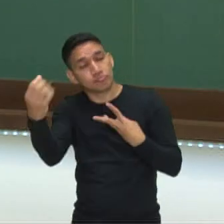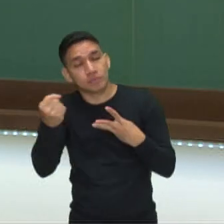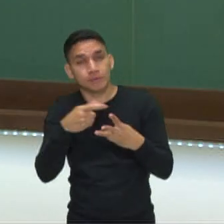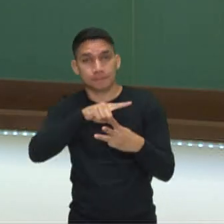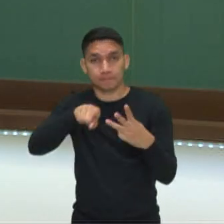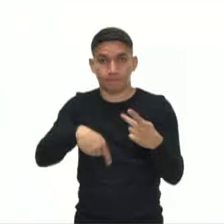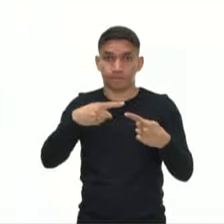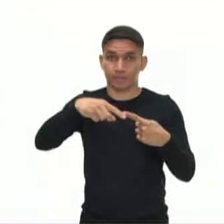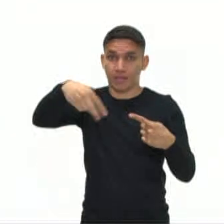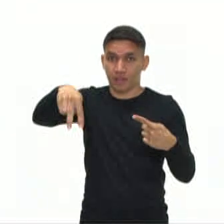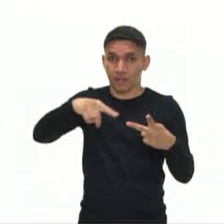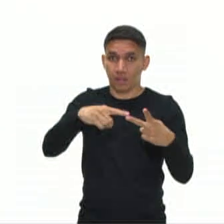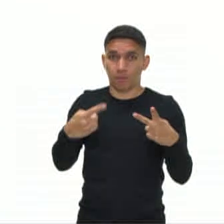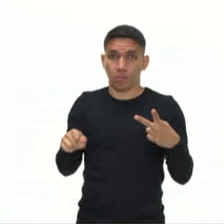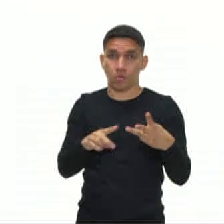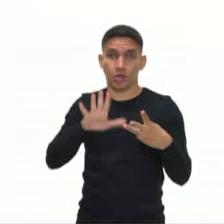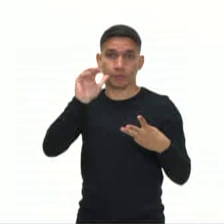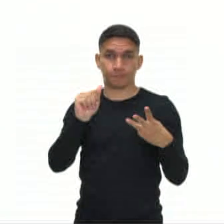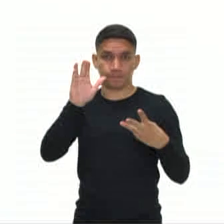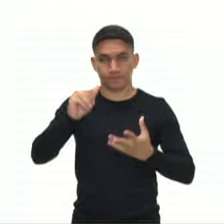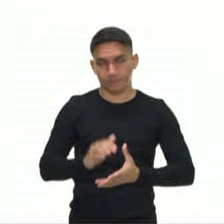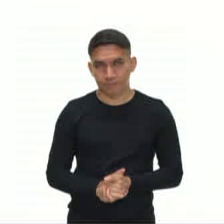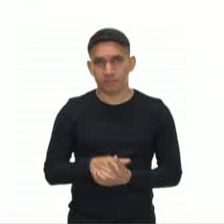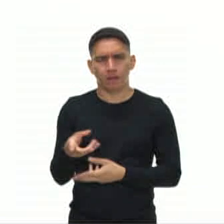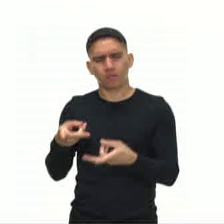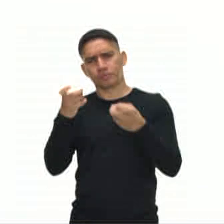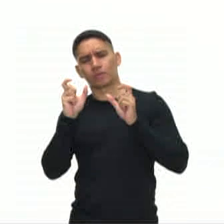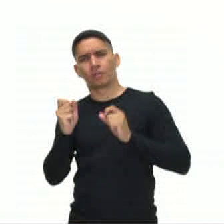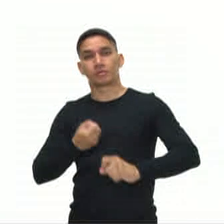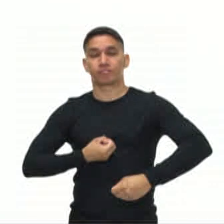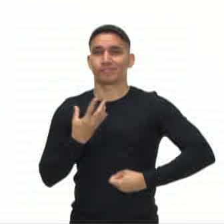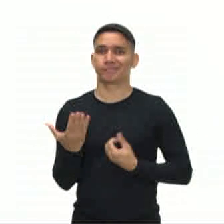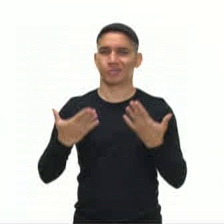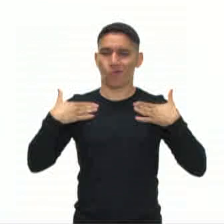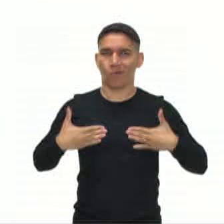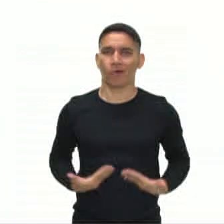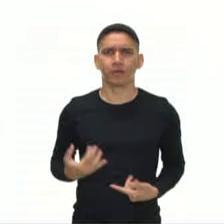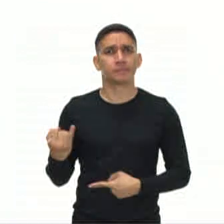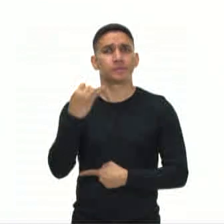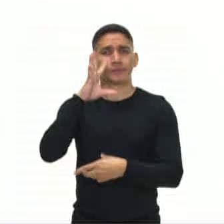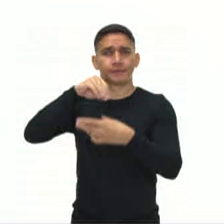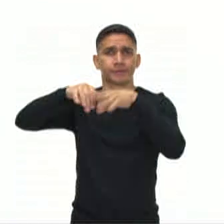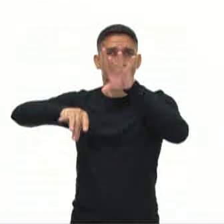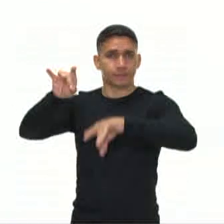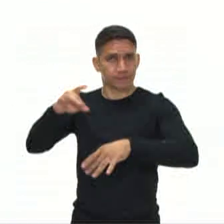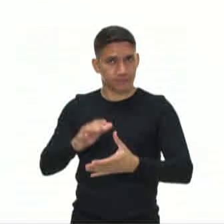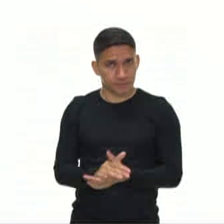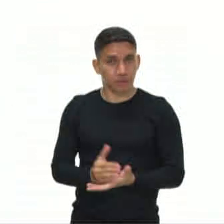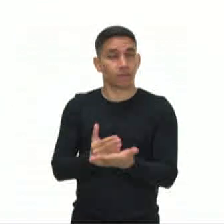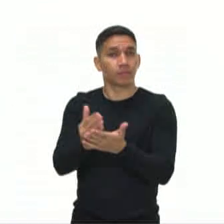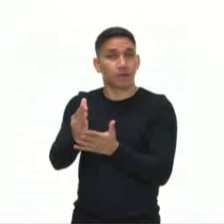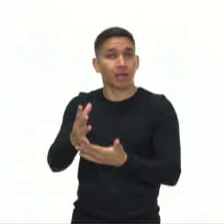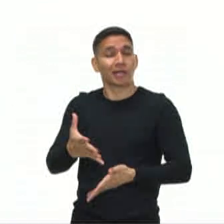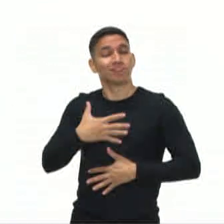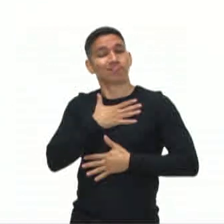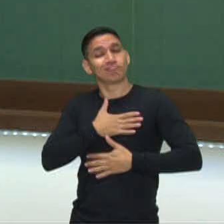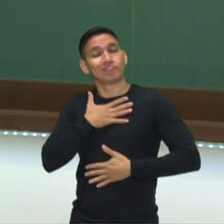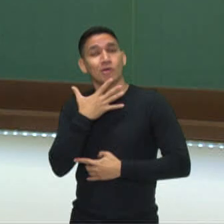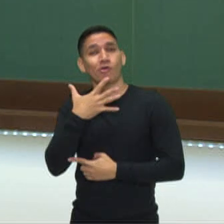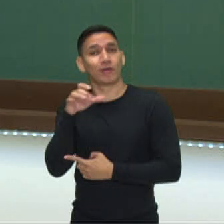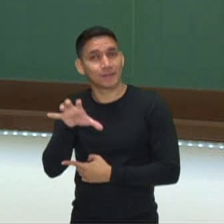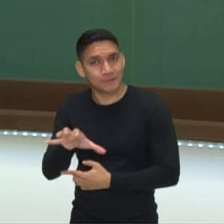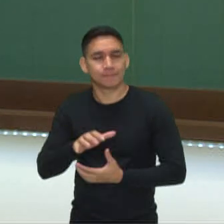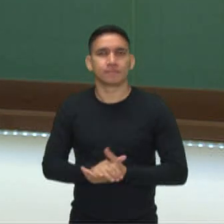que é exatamente a dança, a música e a mímica. Eles viram que a expressão corporal era muito importante para o teatro e começaram a ter esse gosto. Lembrando